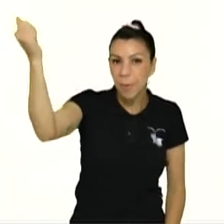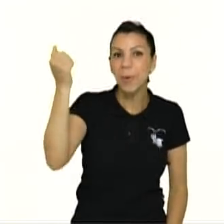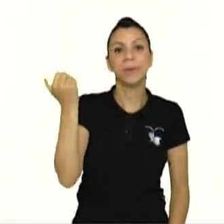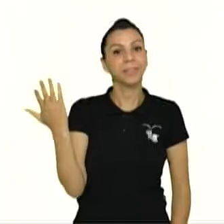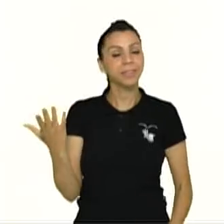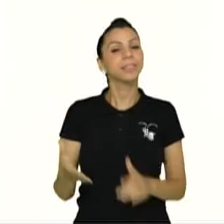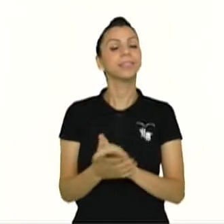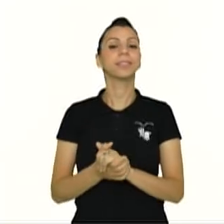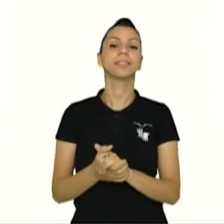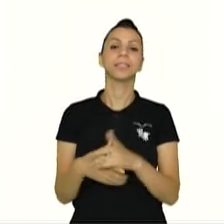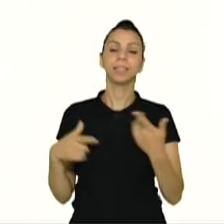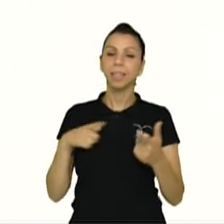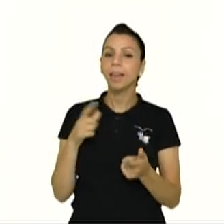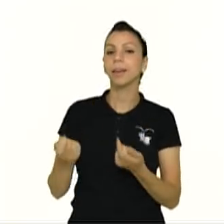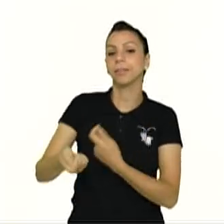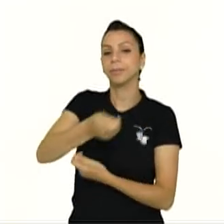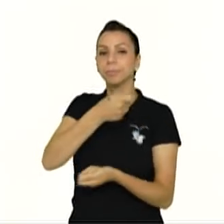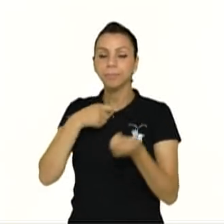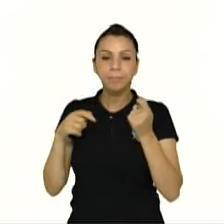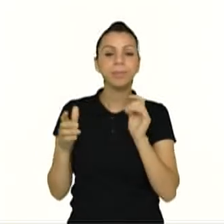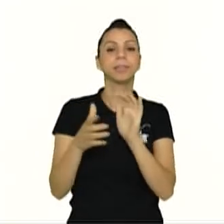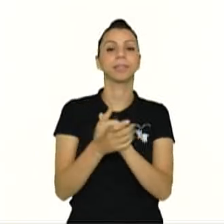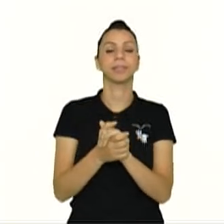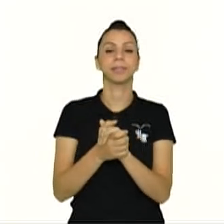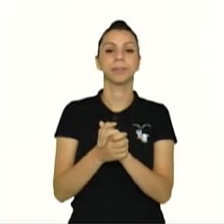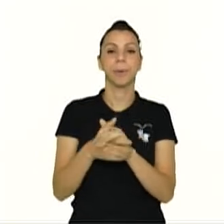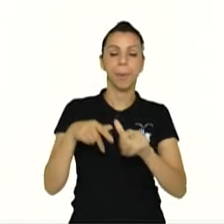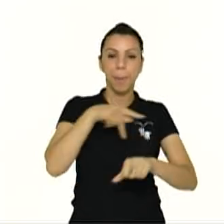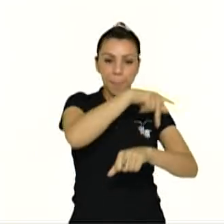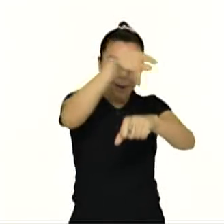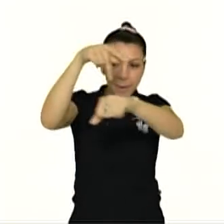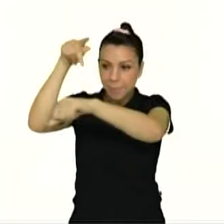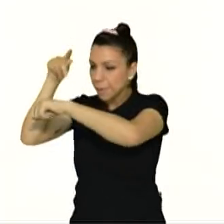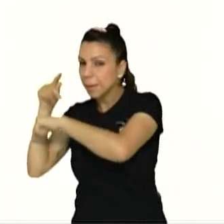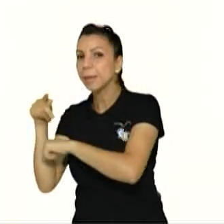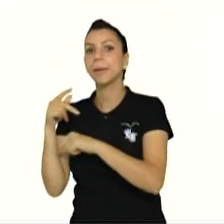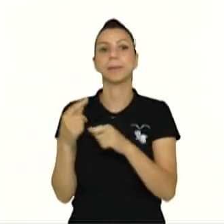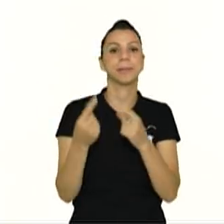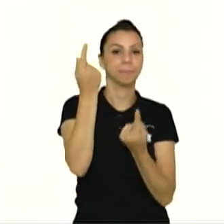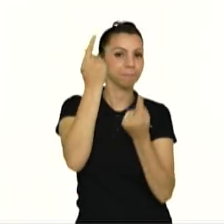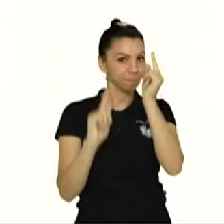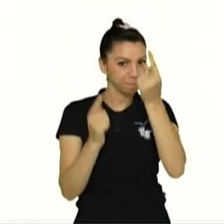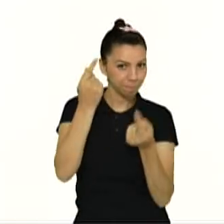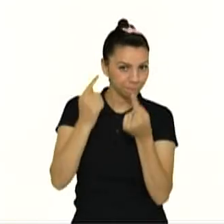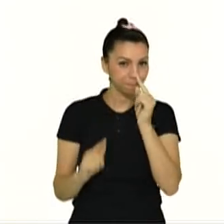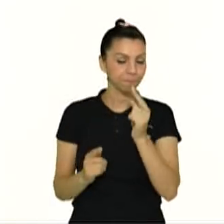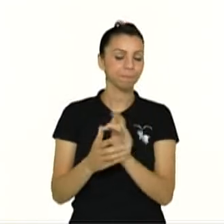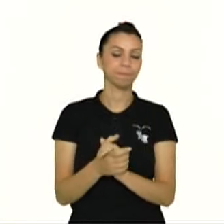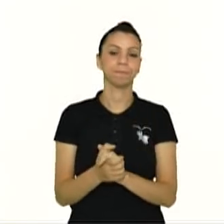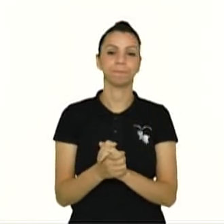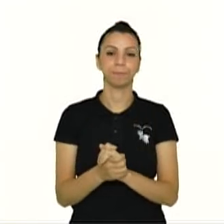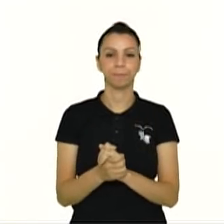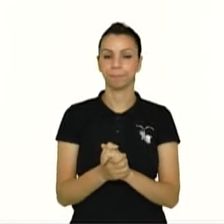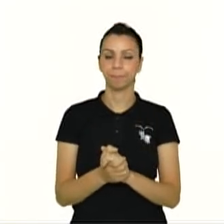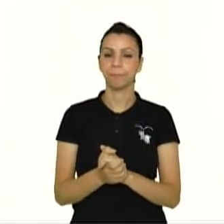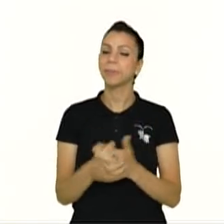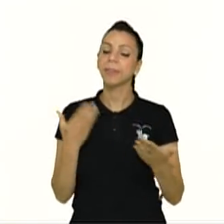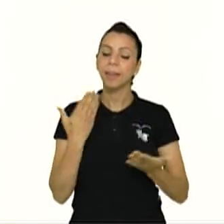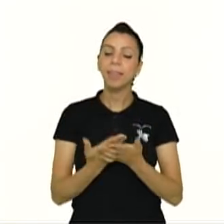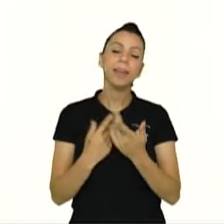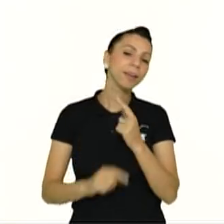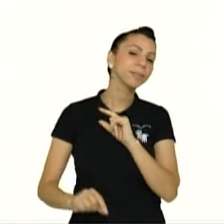Que movimenta todo o país em várias regiões, correto? E na aula de hoje nós vamos abordar